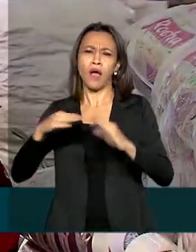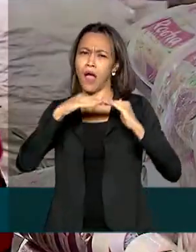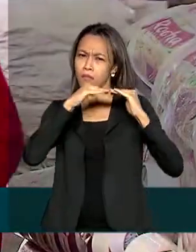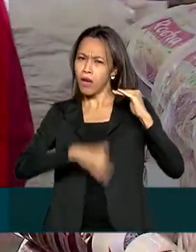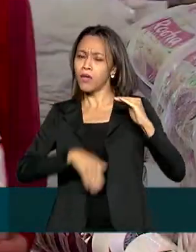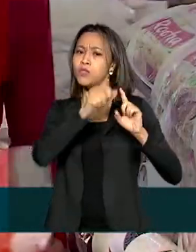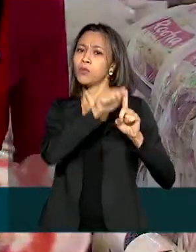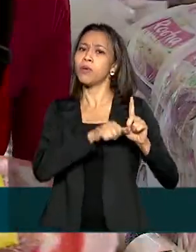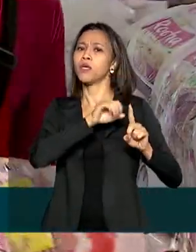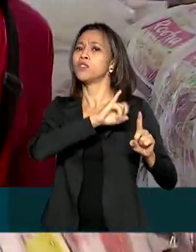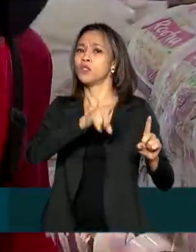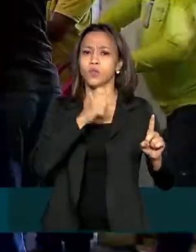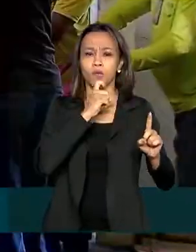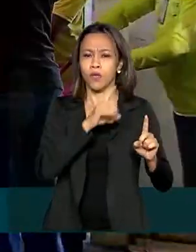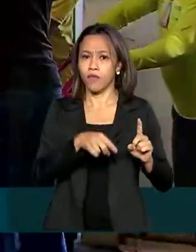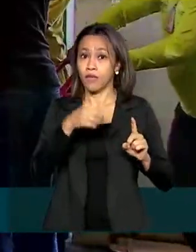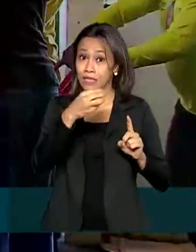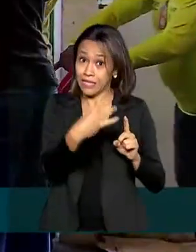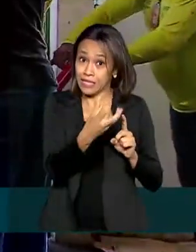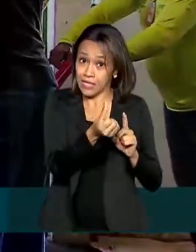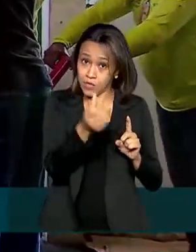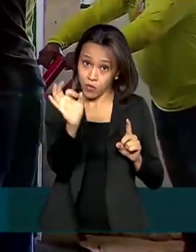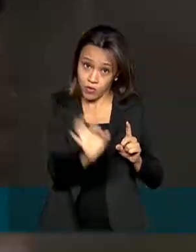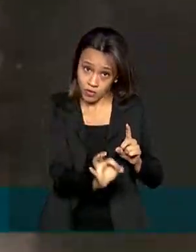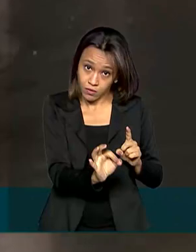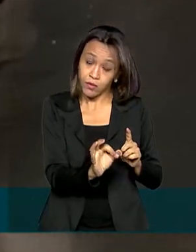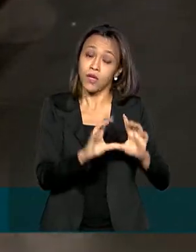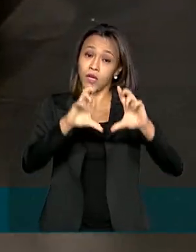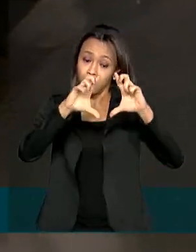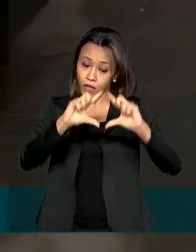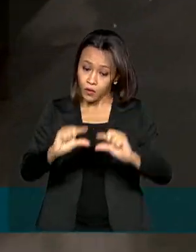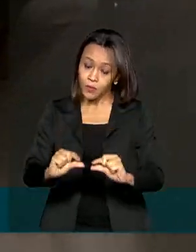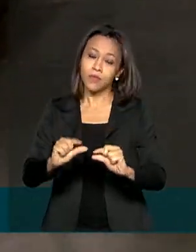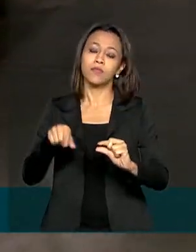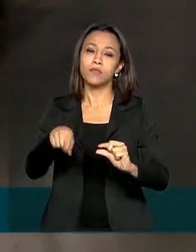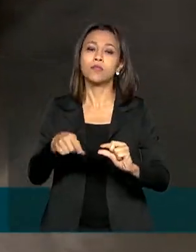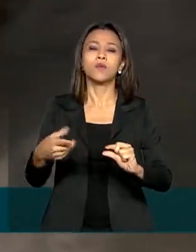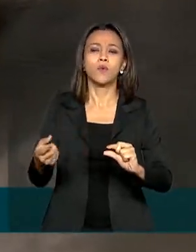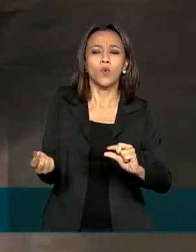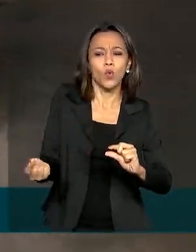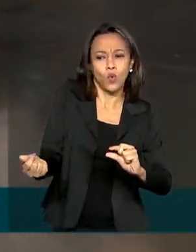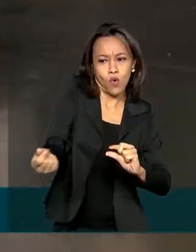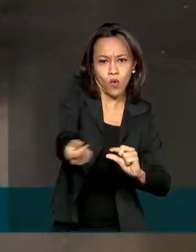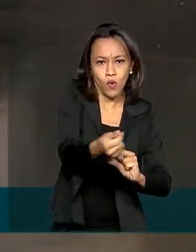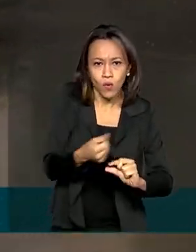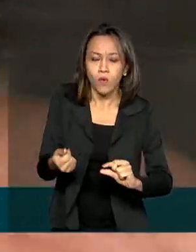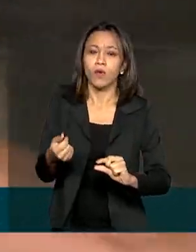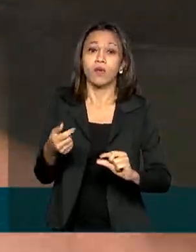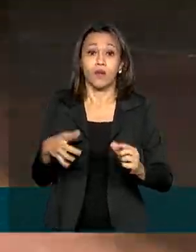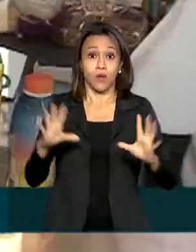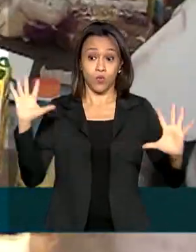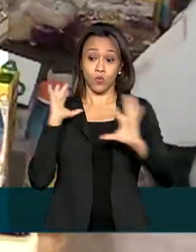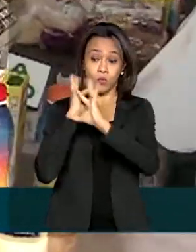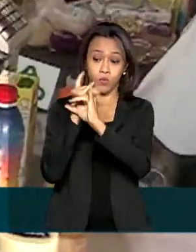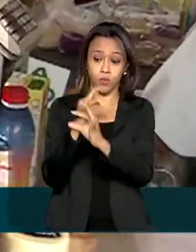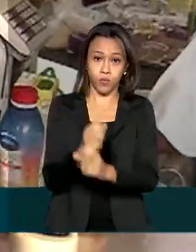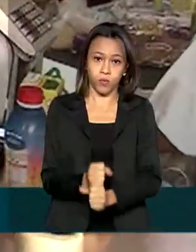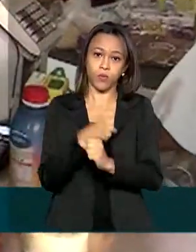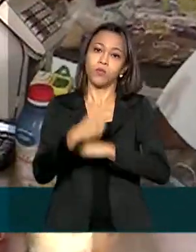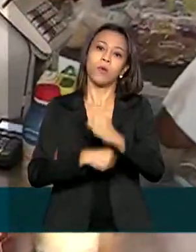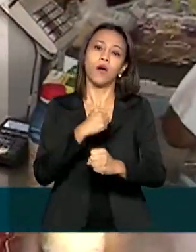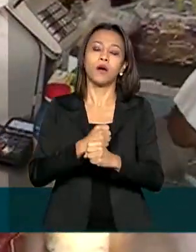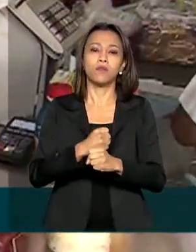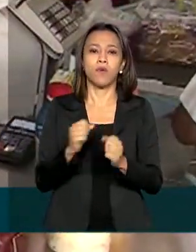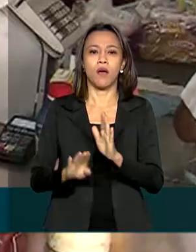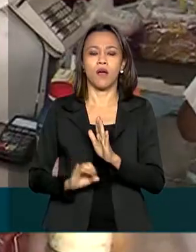de julho, que foi de 0,36%. Diminuiu a pressão sobre os preços. No acumulado do ano, a inflação registra uma